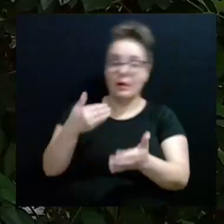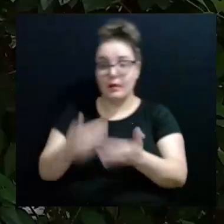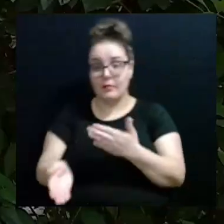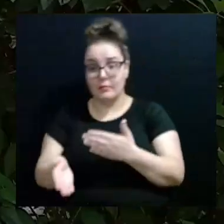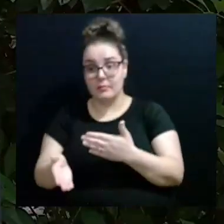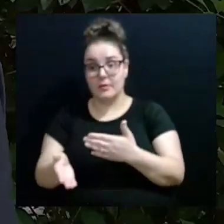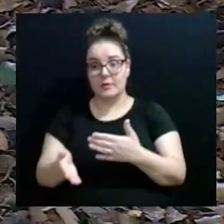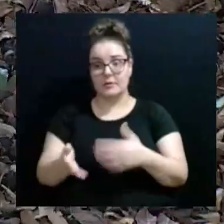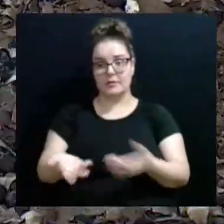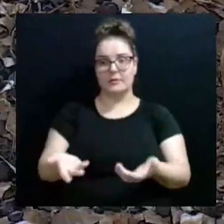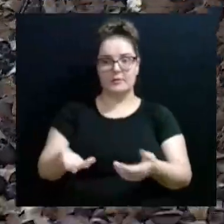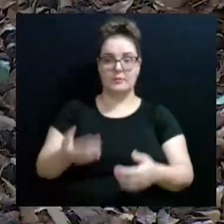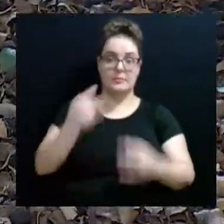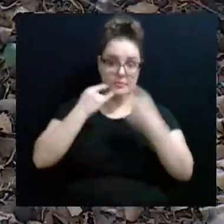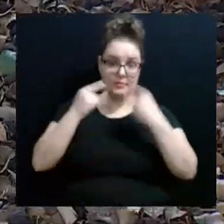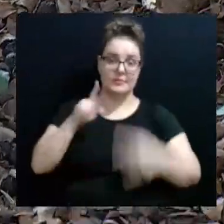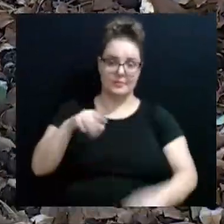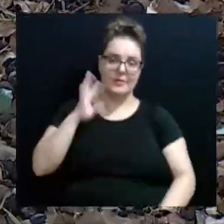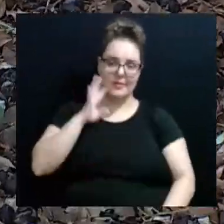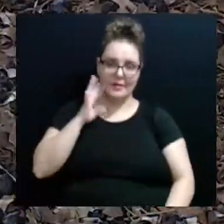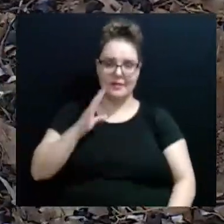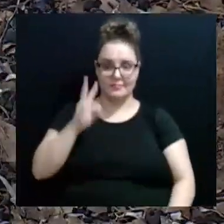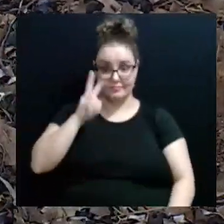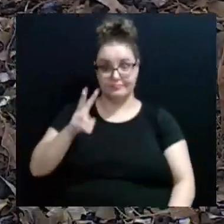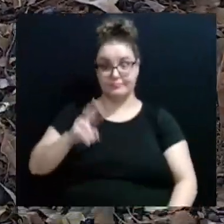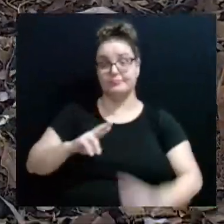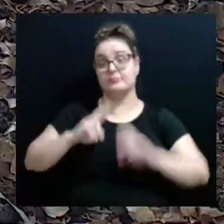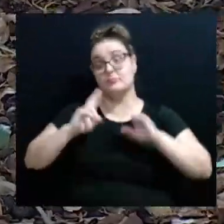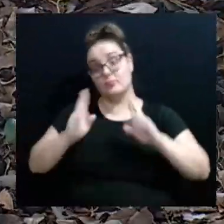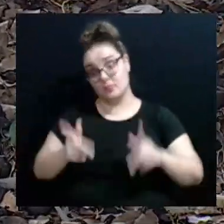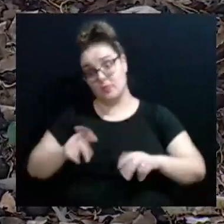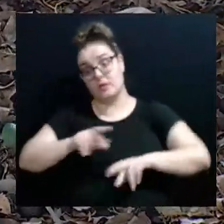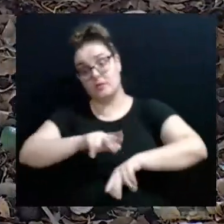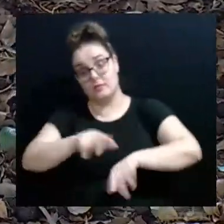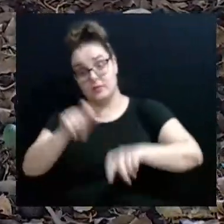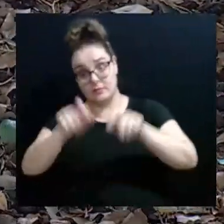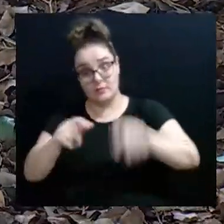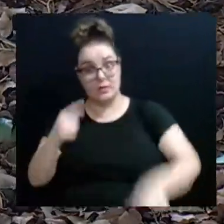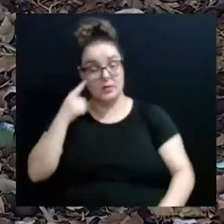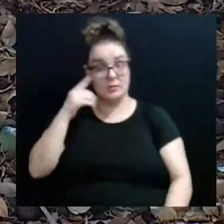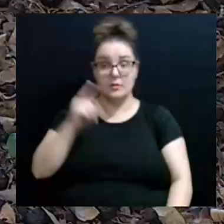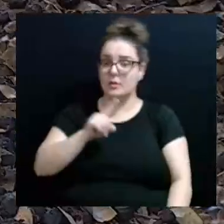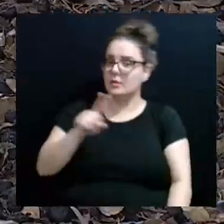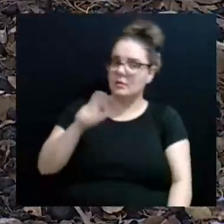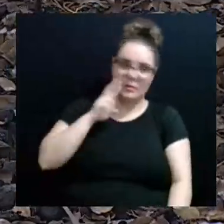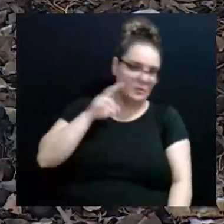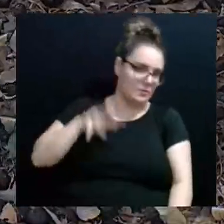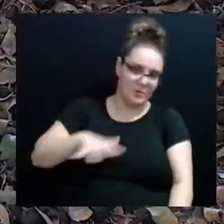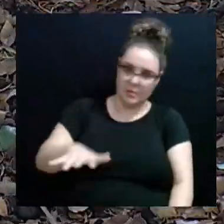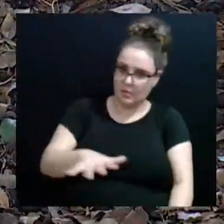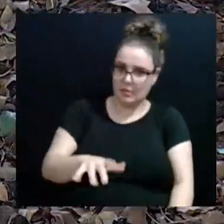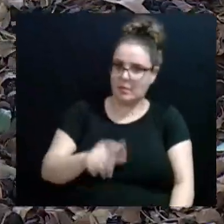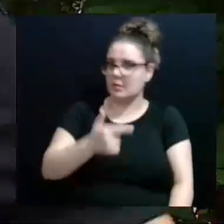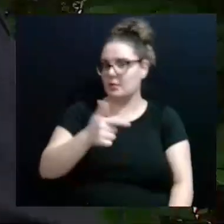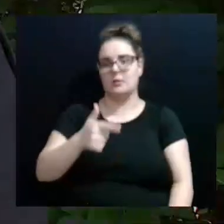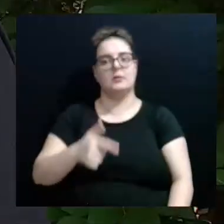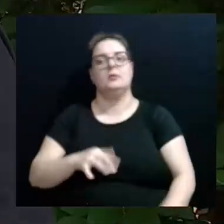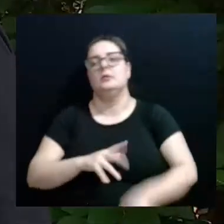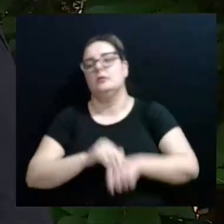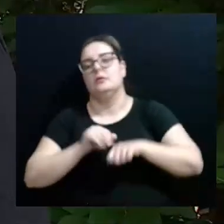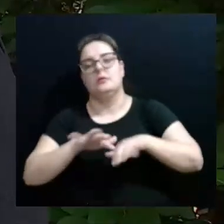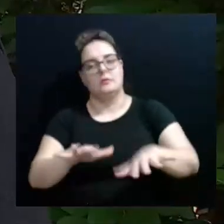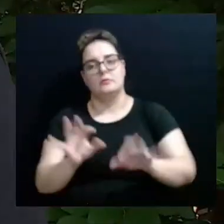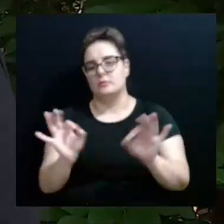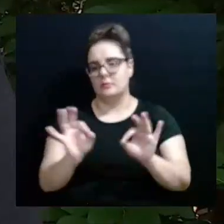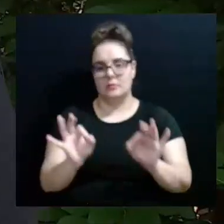de ver isso. E ao contrário do que muita gente pensa, não são ratos e não transmitem doença e nem raiva. O